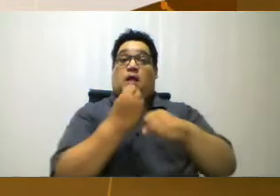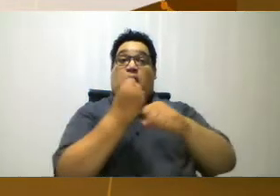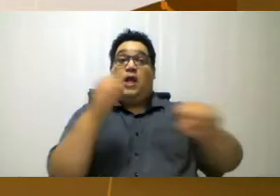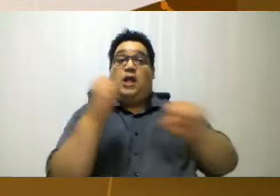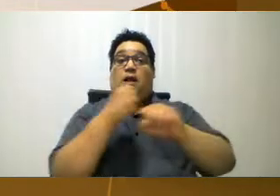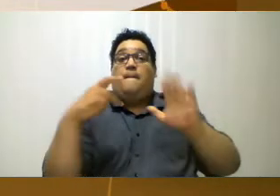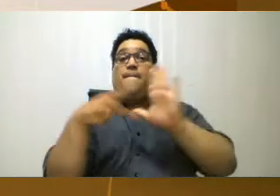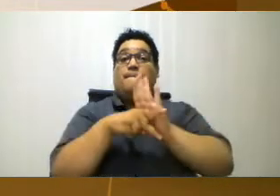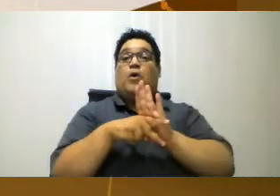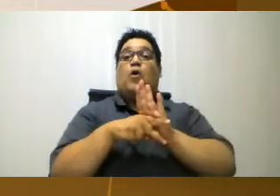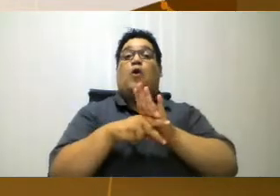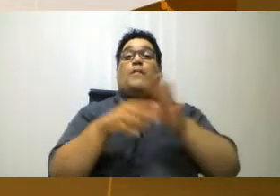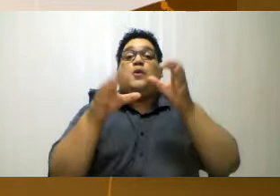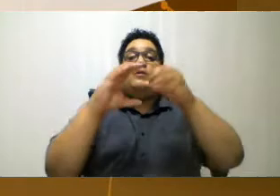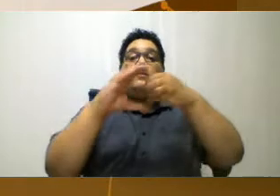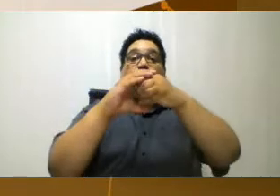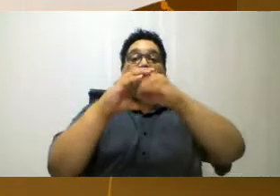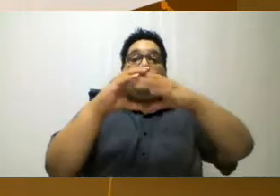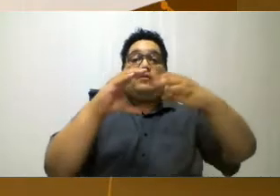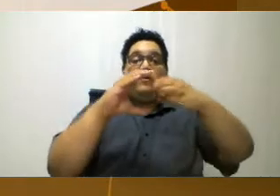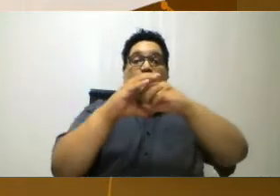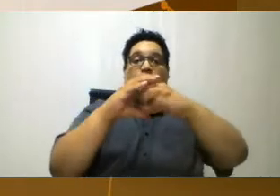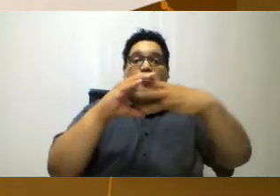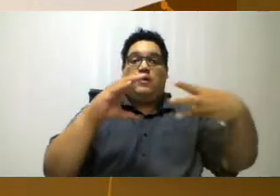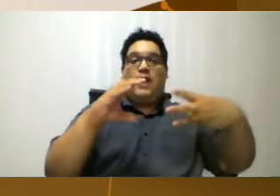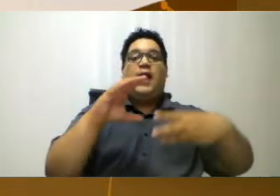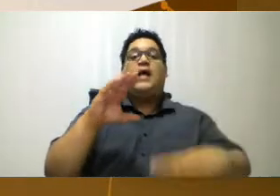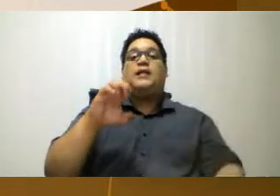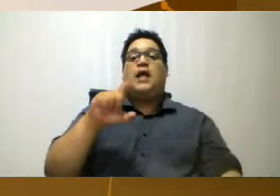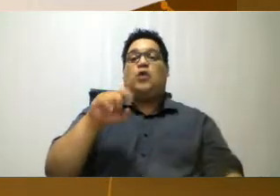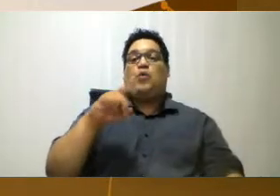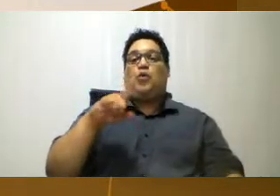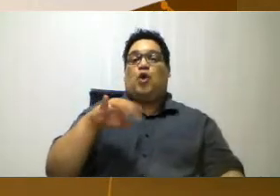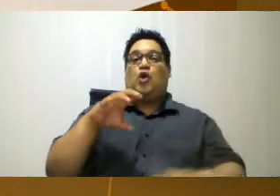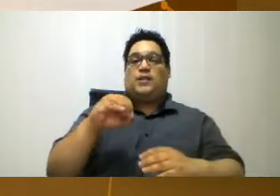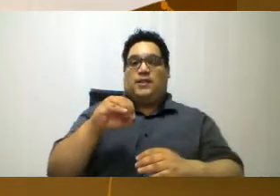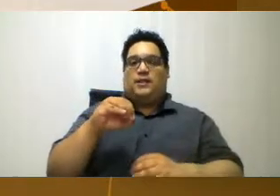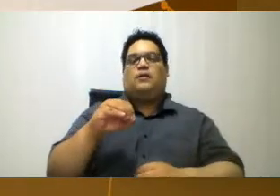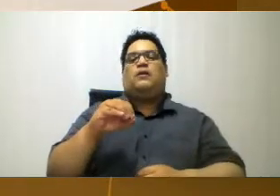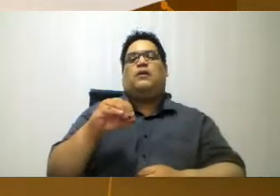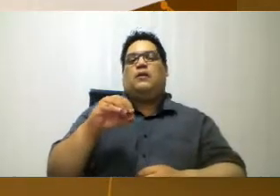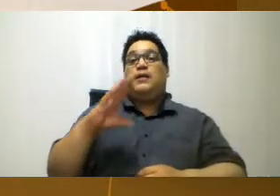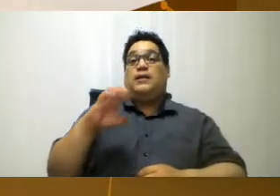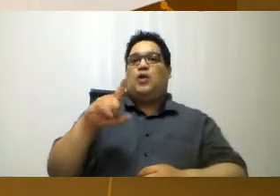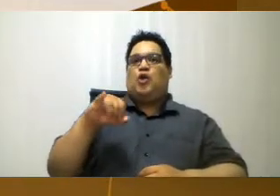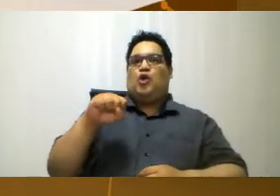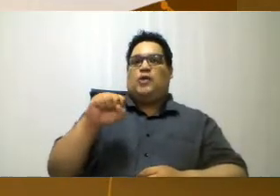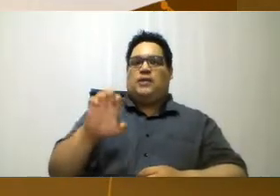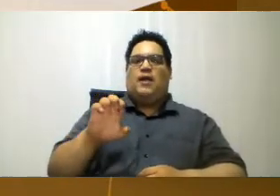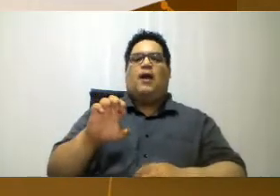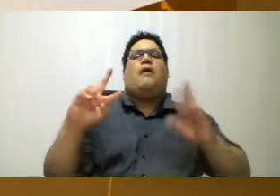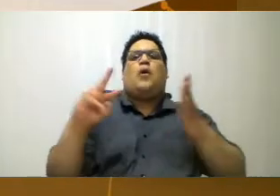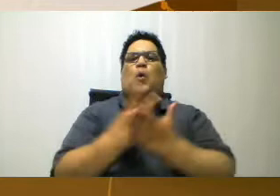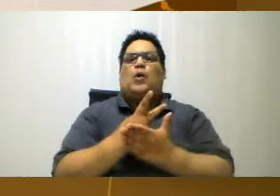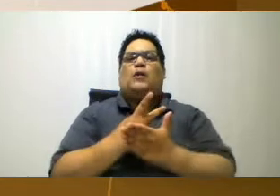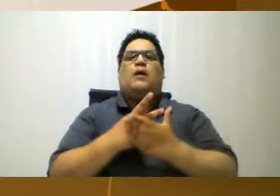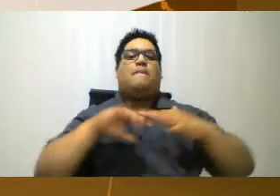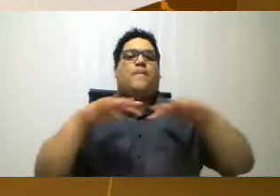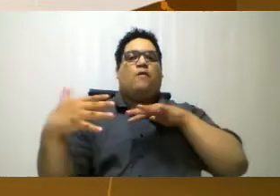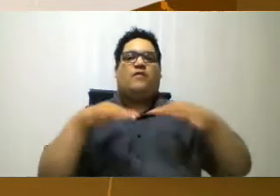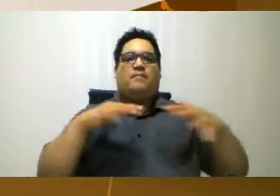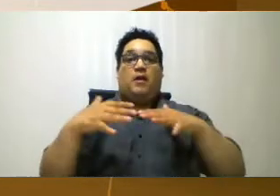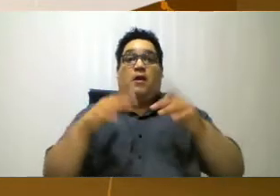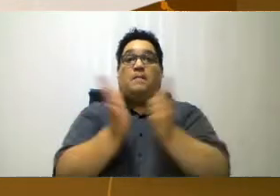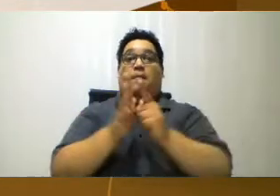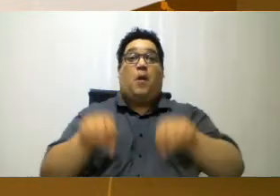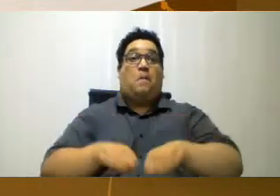celulose. Isso, durante o curto-circuito, acontece movimentos durante o curto-circuito que pode romper esse papel e levar a